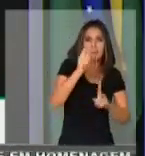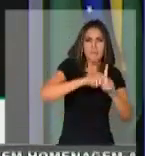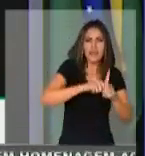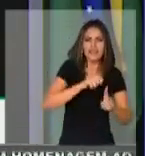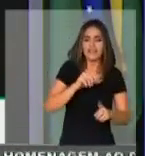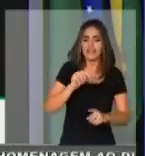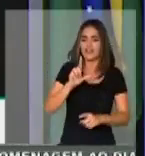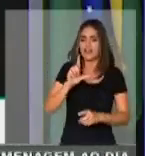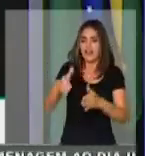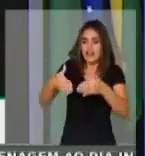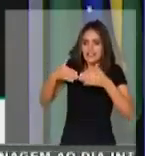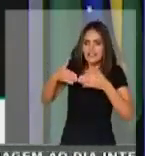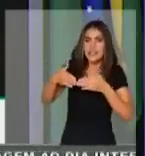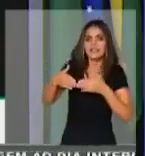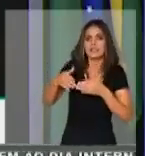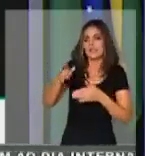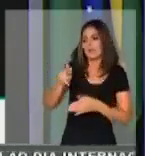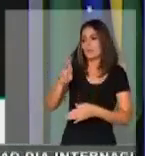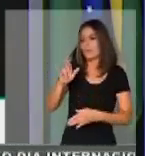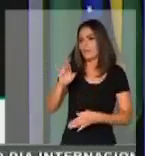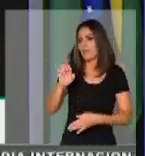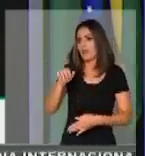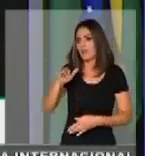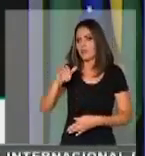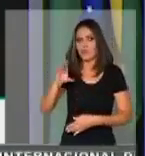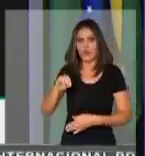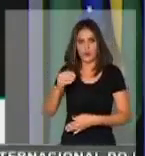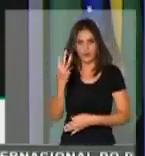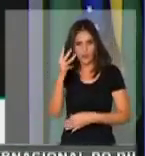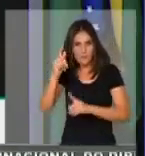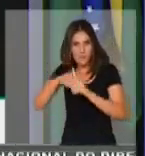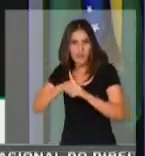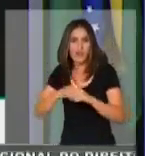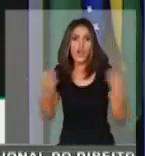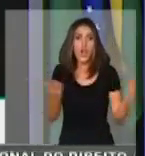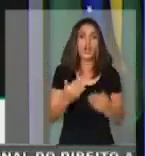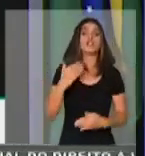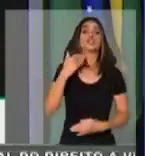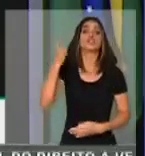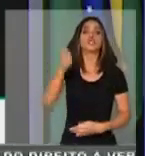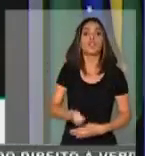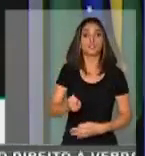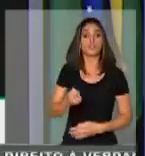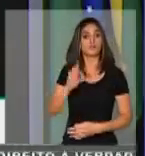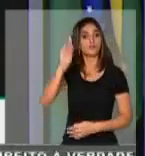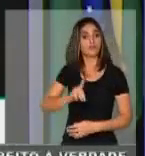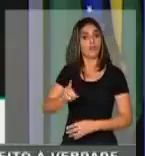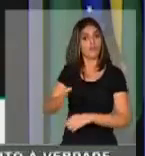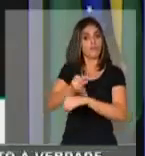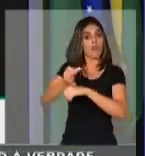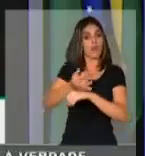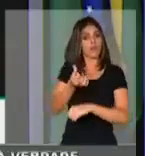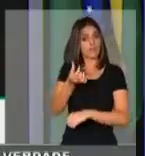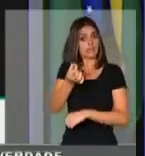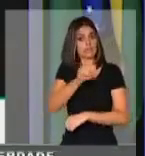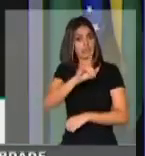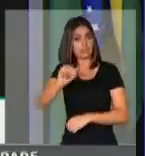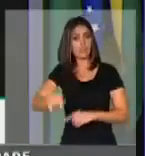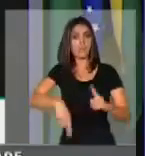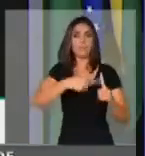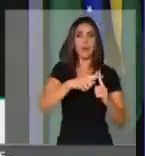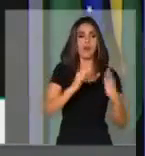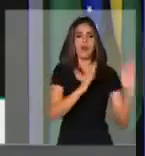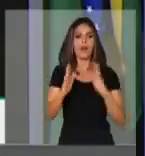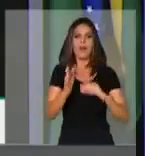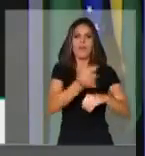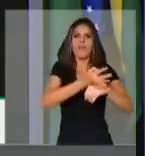os poderes. Hoje, por exemplo, juízes e promotores têm direito a férias de 60 dias, sem contar os 2